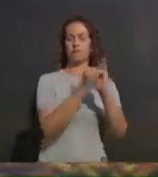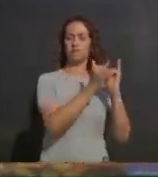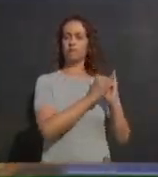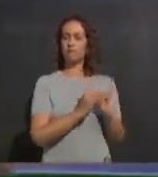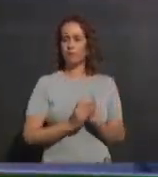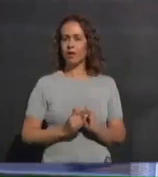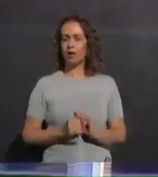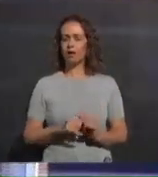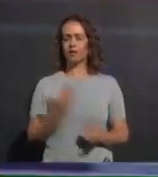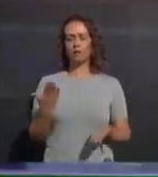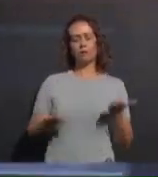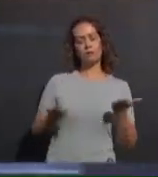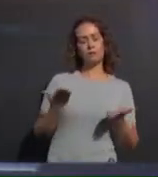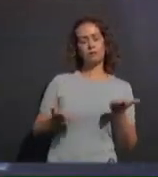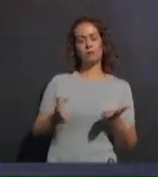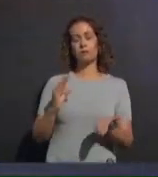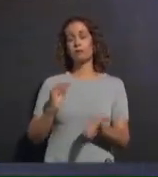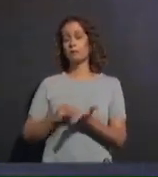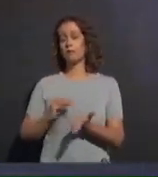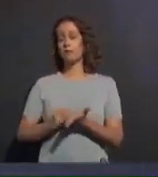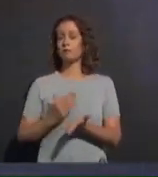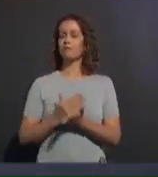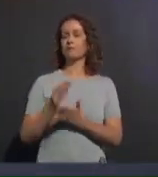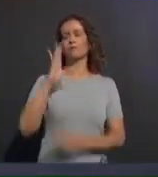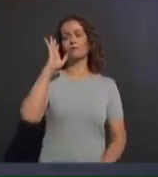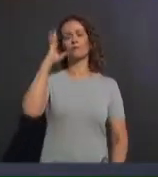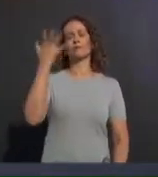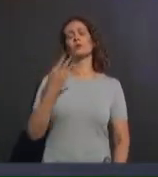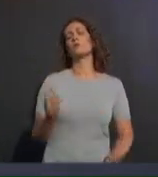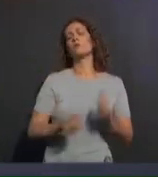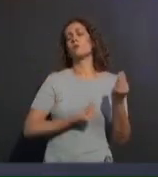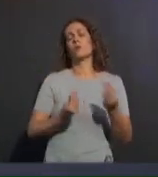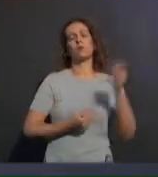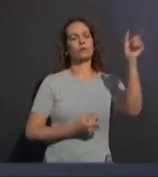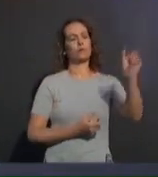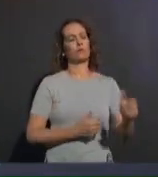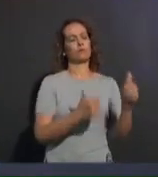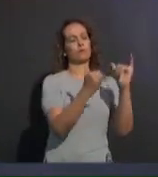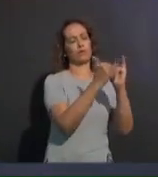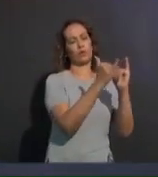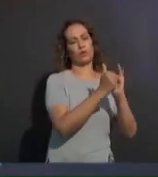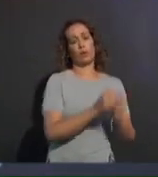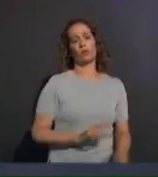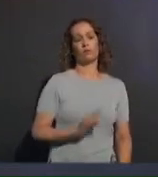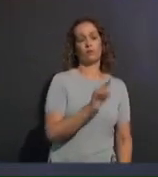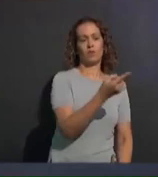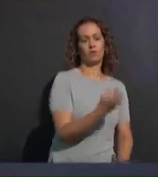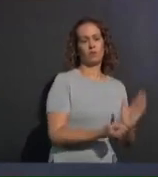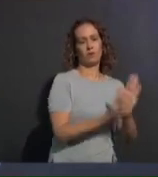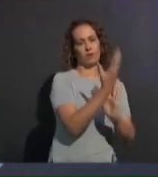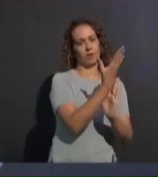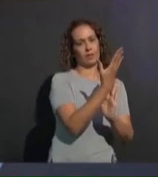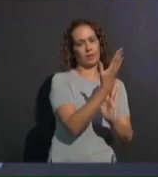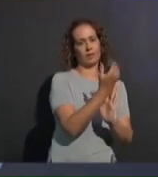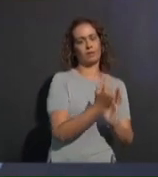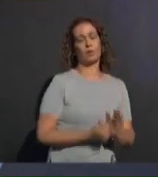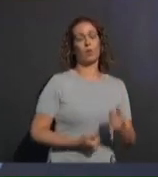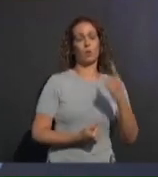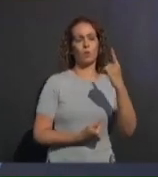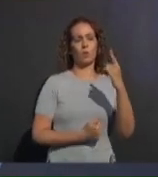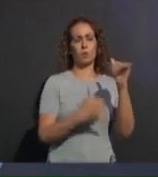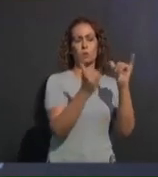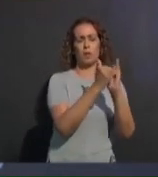todo desequilíbrio em você já vai começar a resolver. Sabe como é que você perdoa alguém? 1000 vezes. Eu descobri que um perdão só